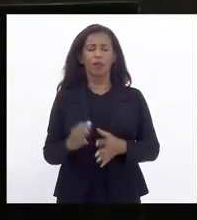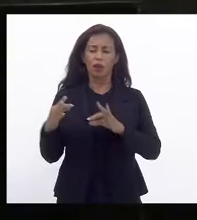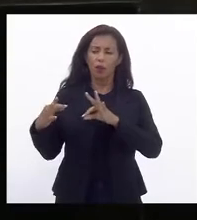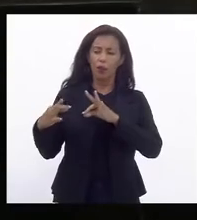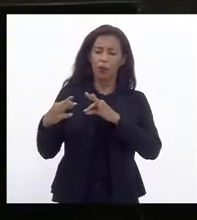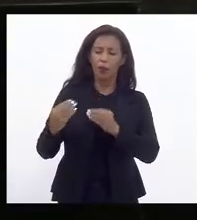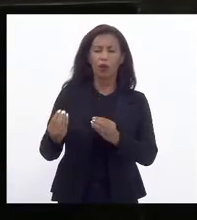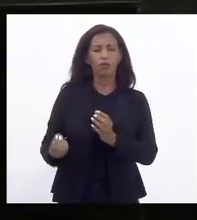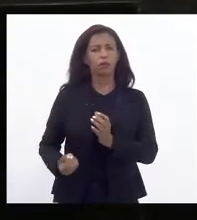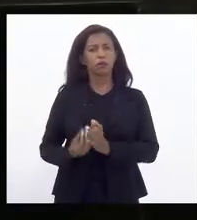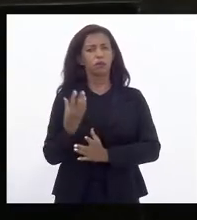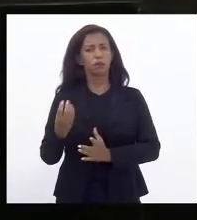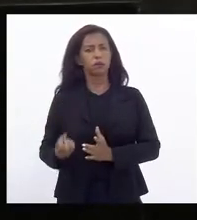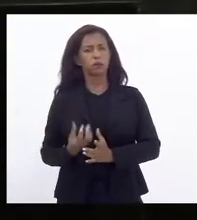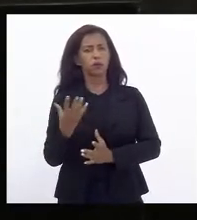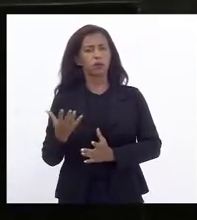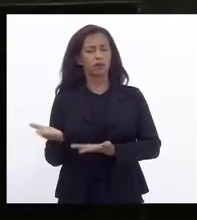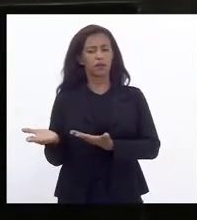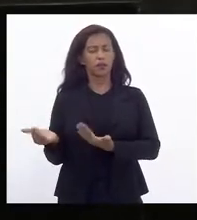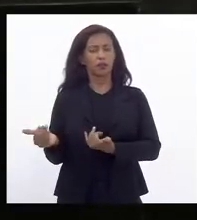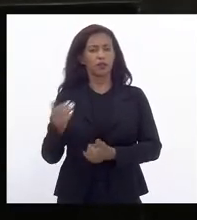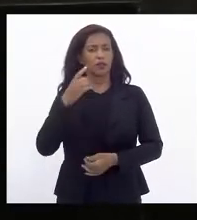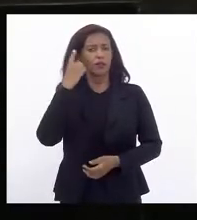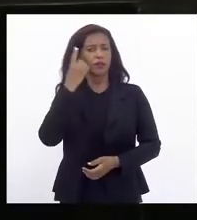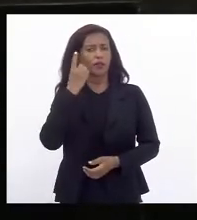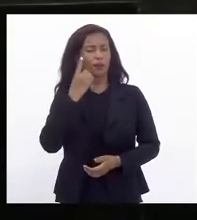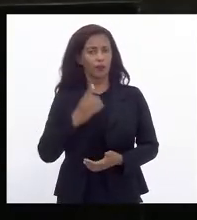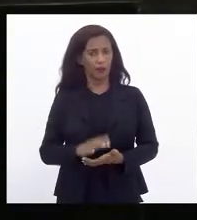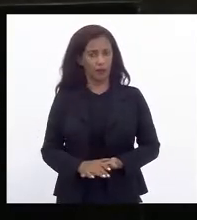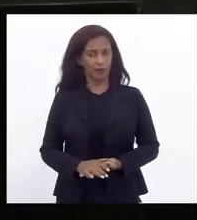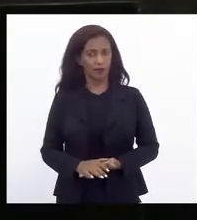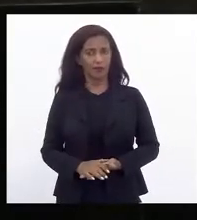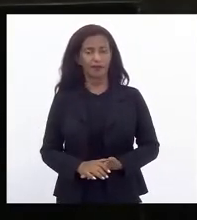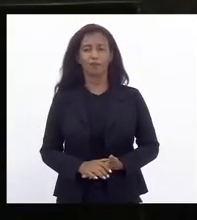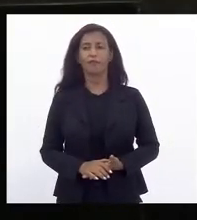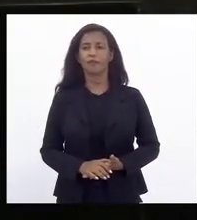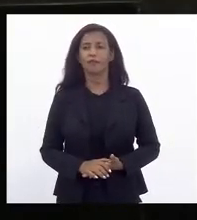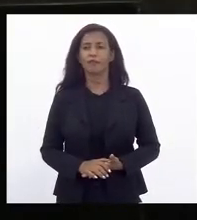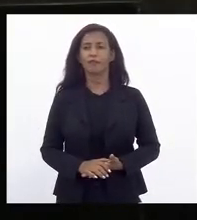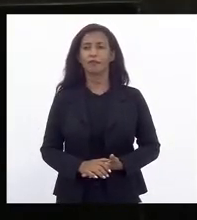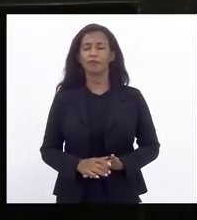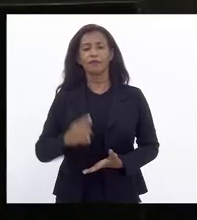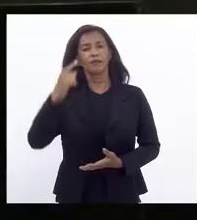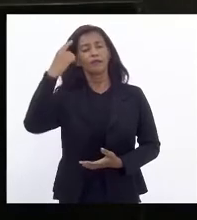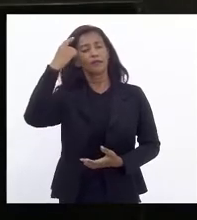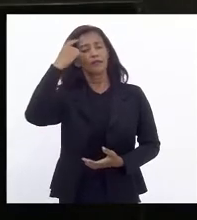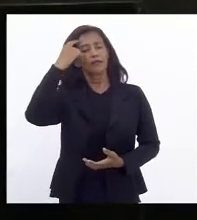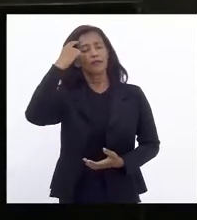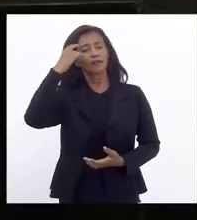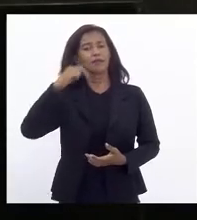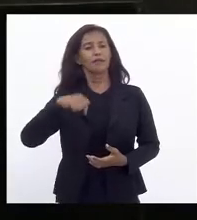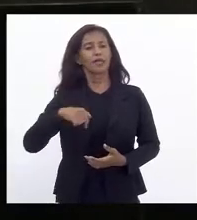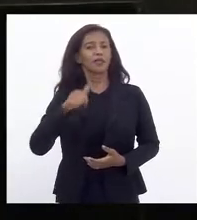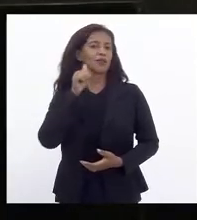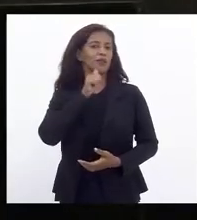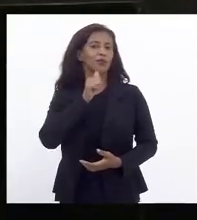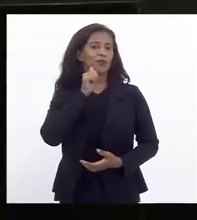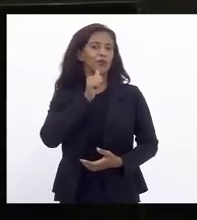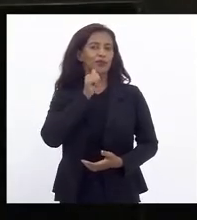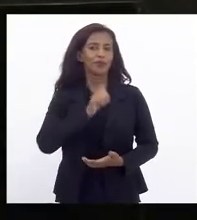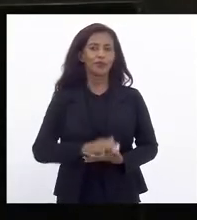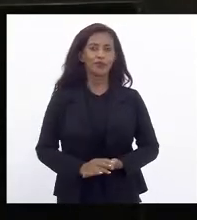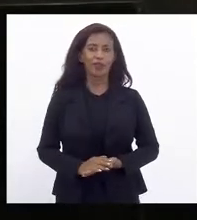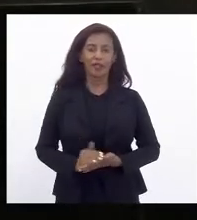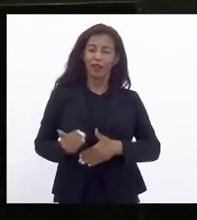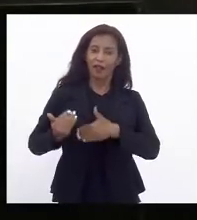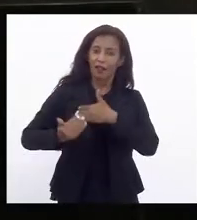as iniciativas da jovem deputada Dani Monteiro, pensando nessas mulheres,